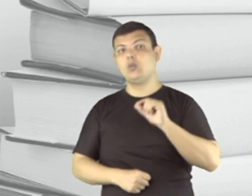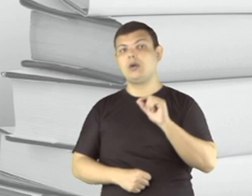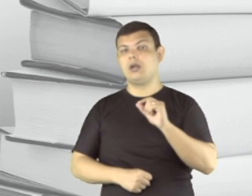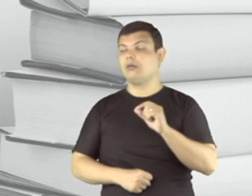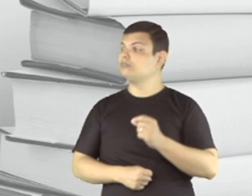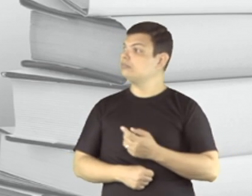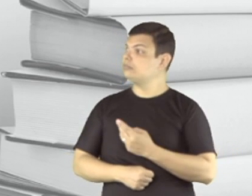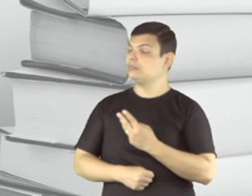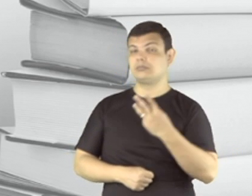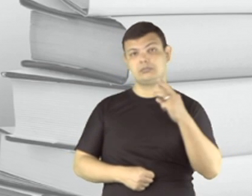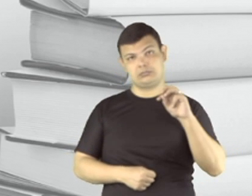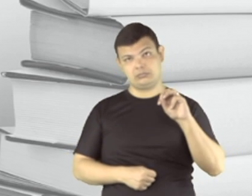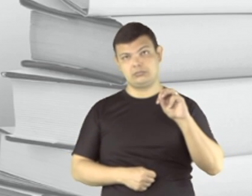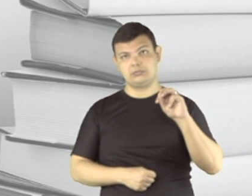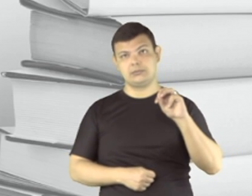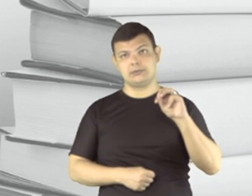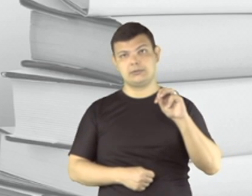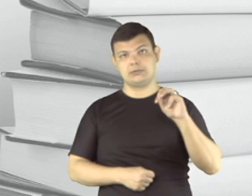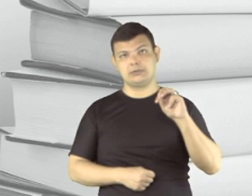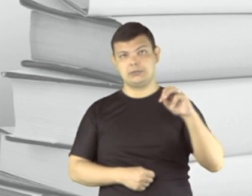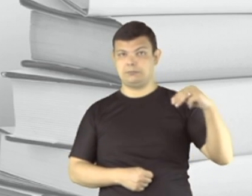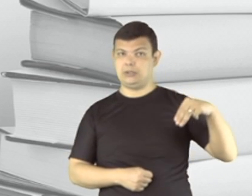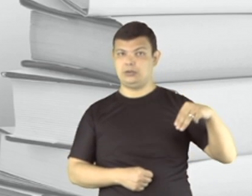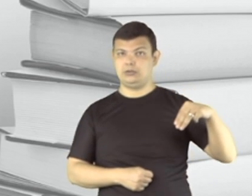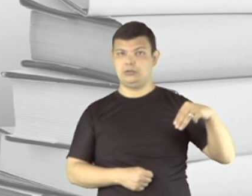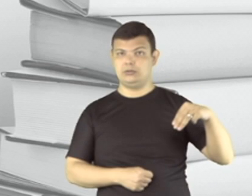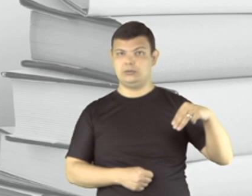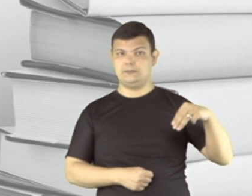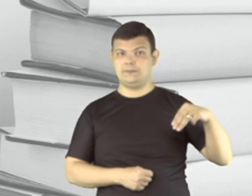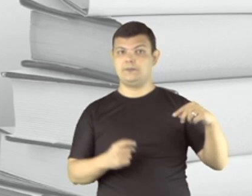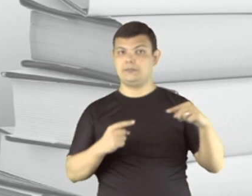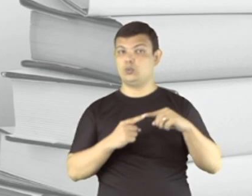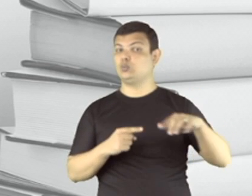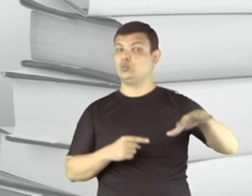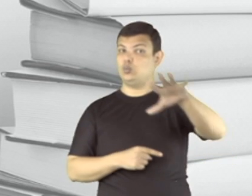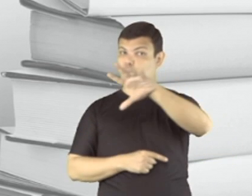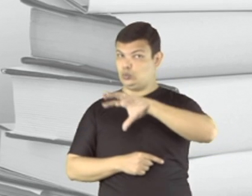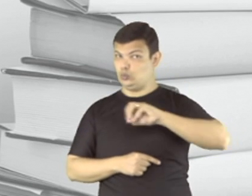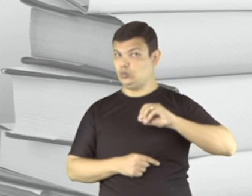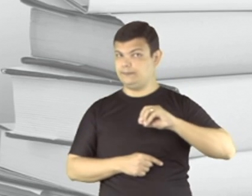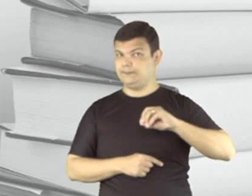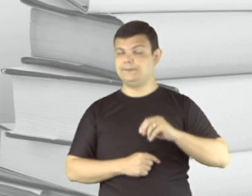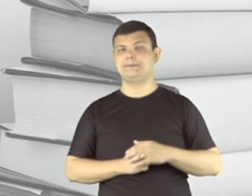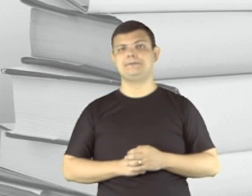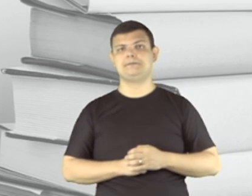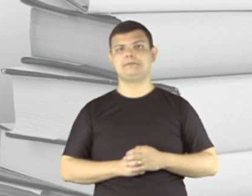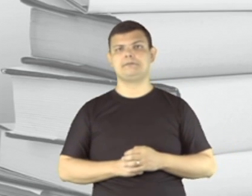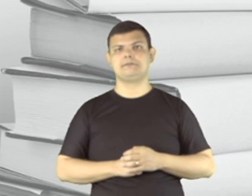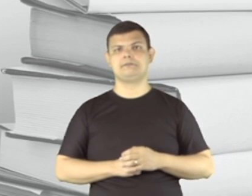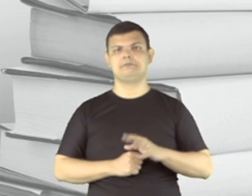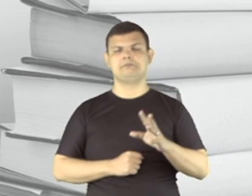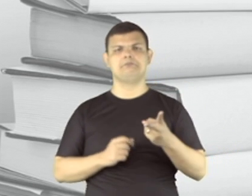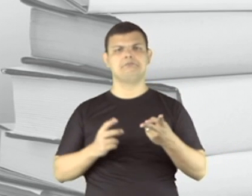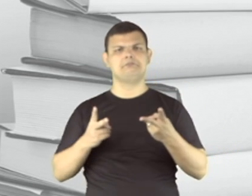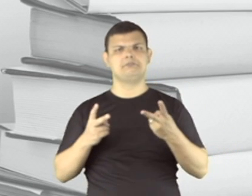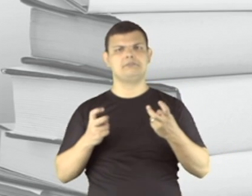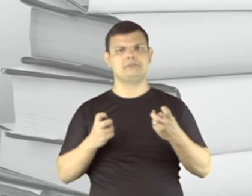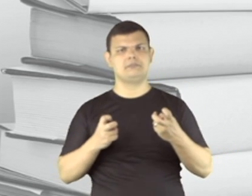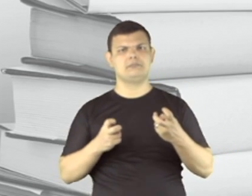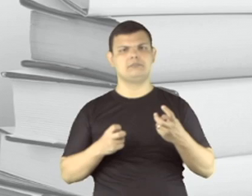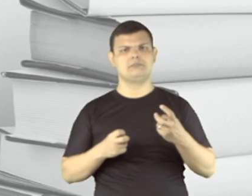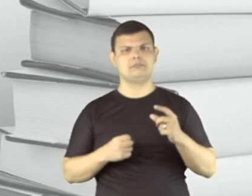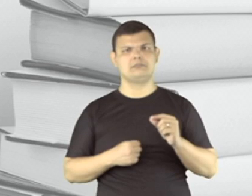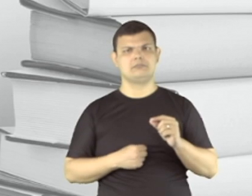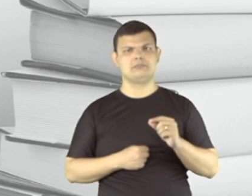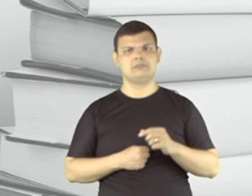seria 30. Isso tudo da área total. Agora percebemos aqui, eu já